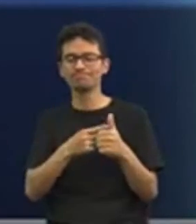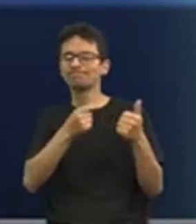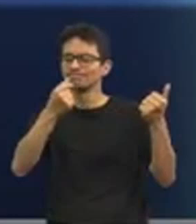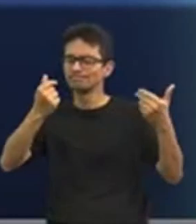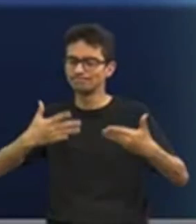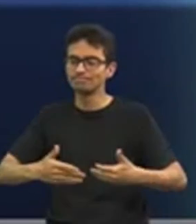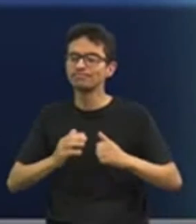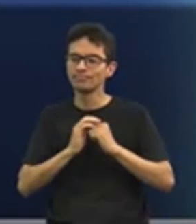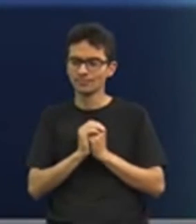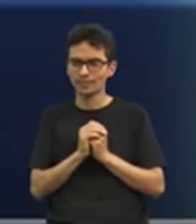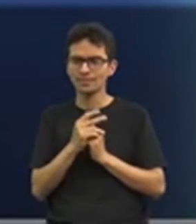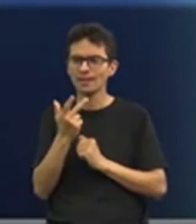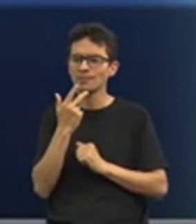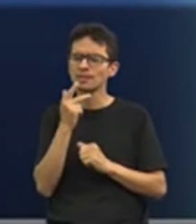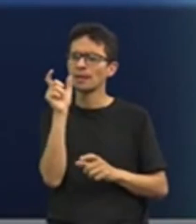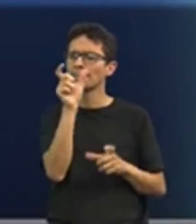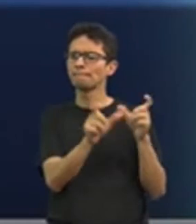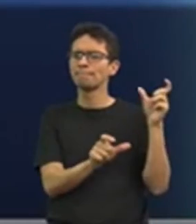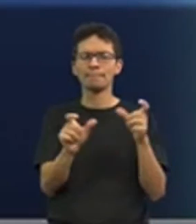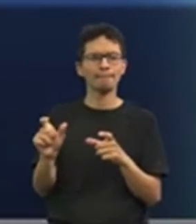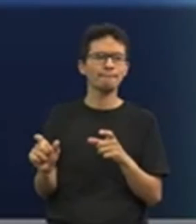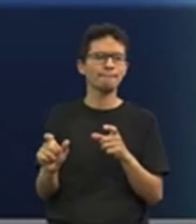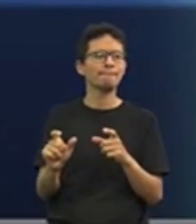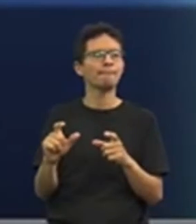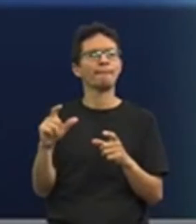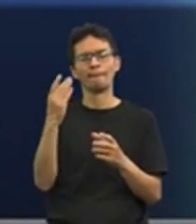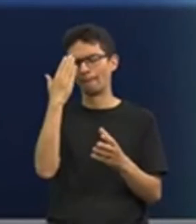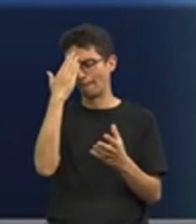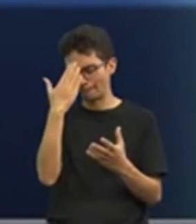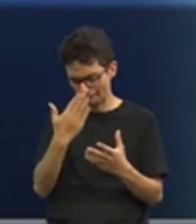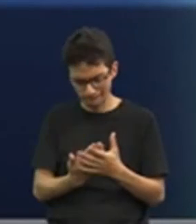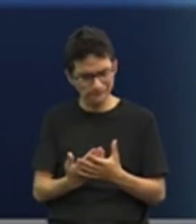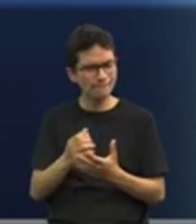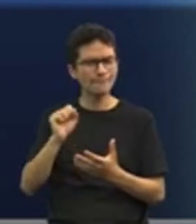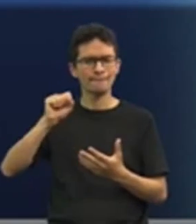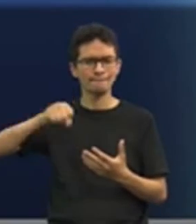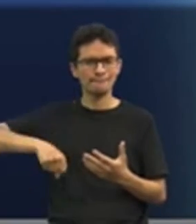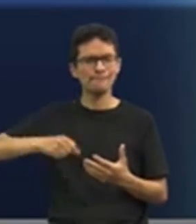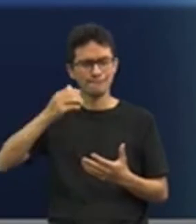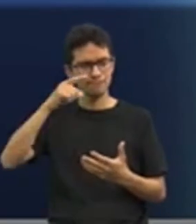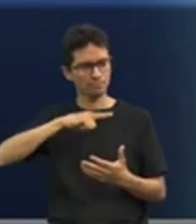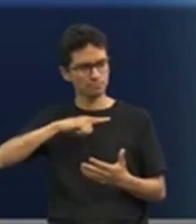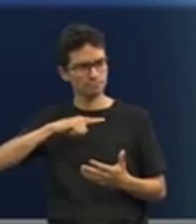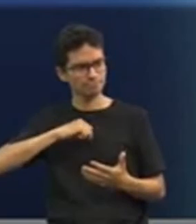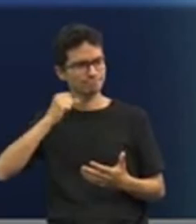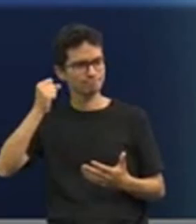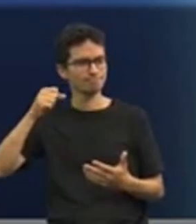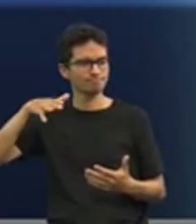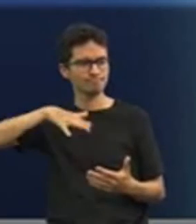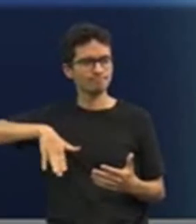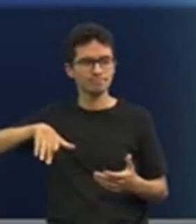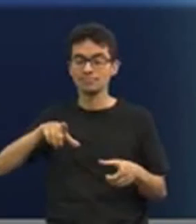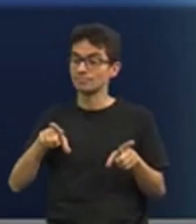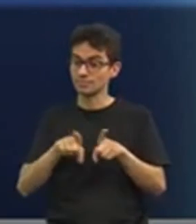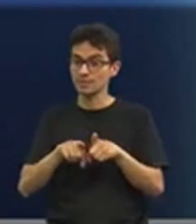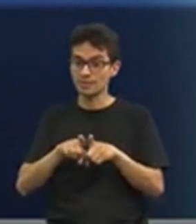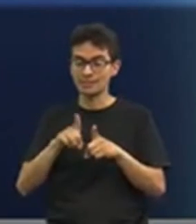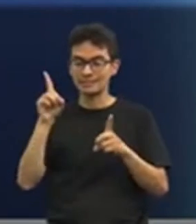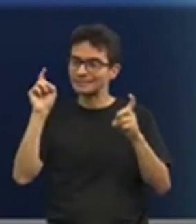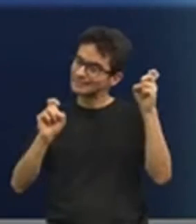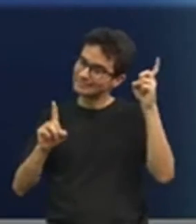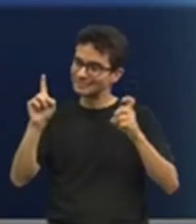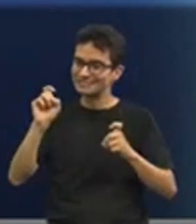que dizer das personagens creio que tenha a força e ao mesmo tempo a fraqueza da